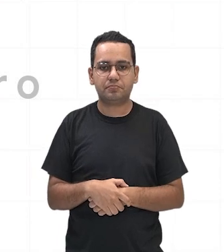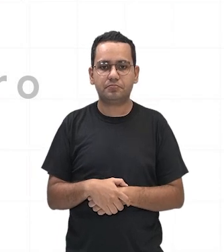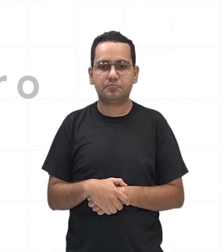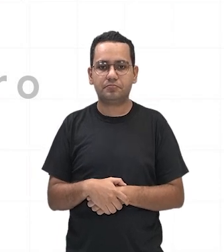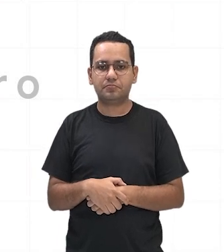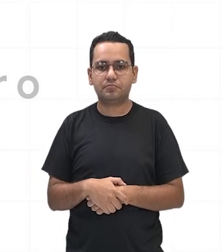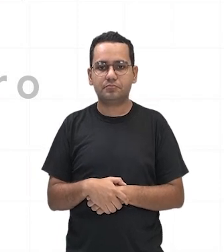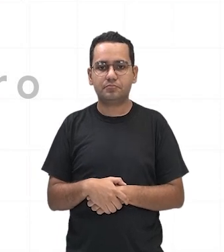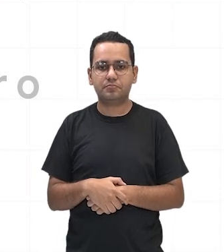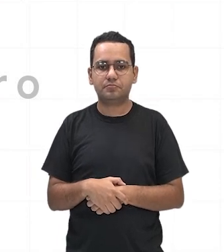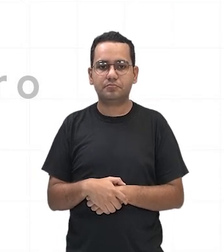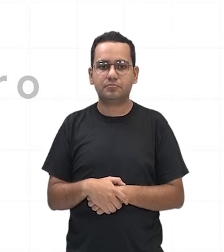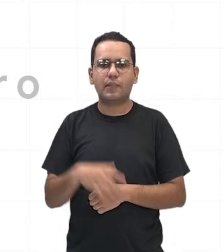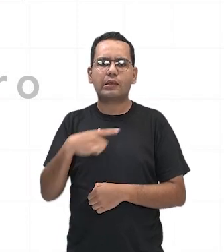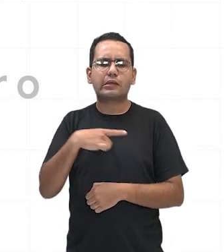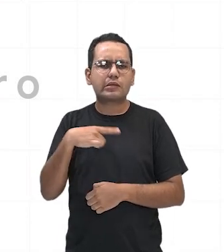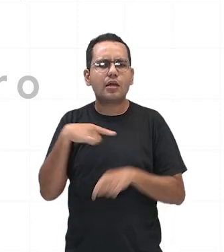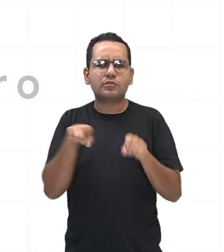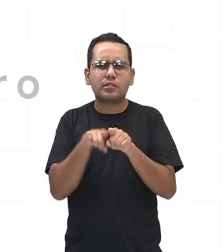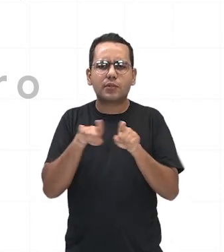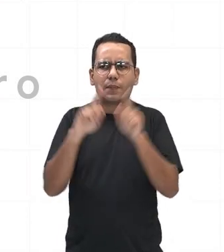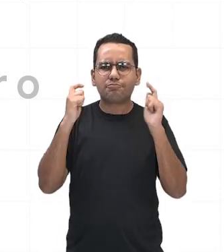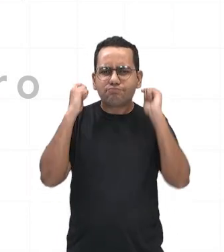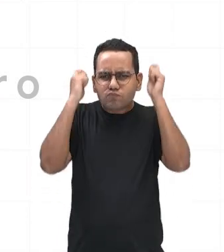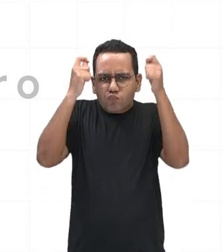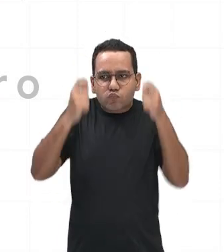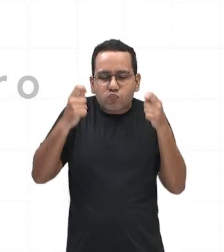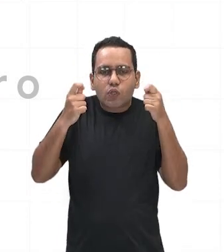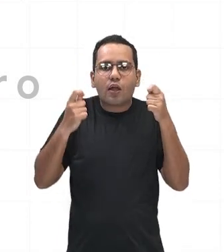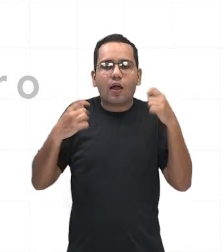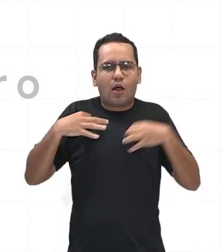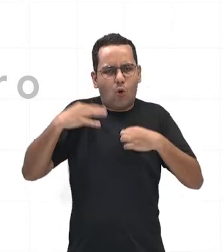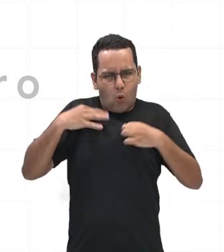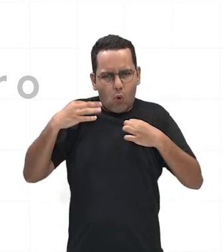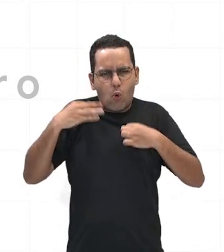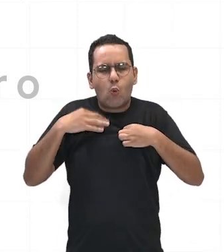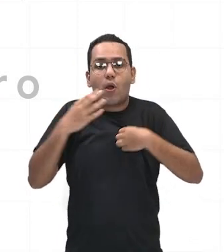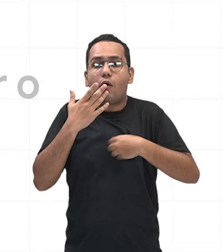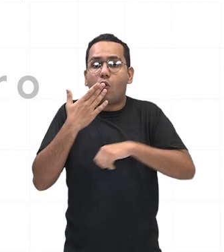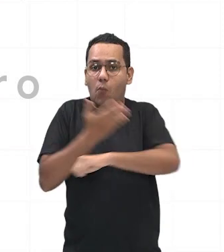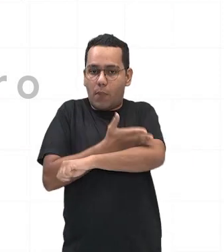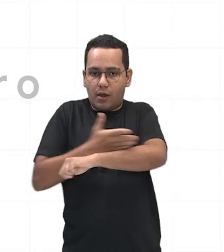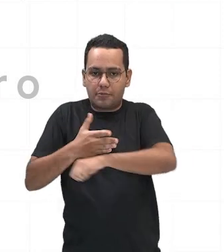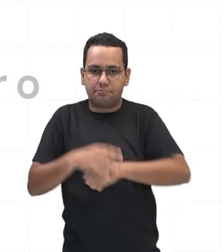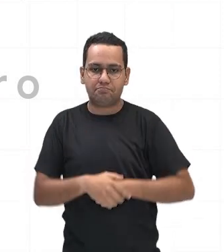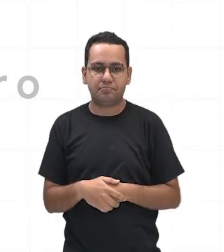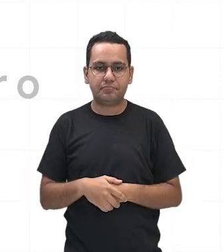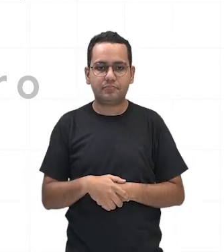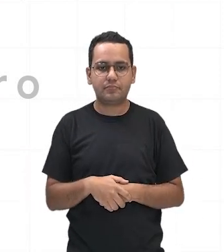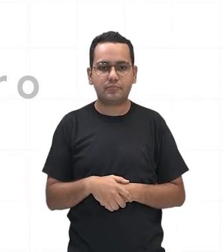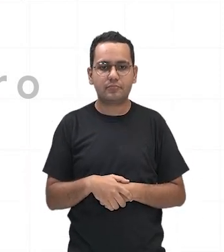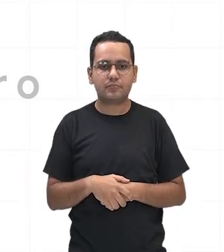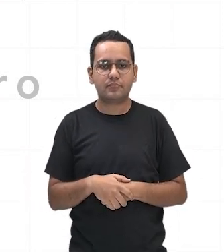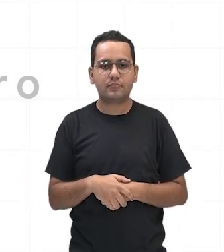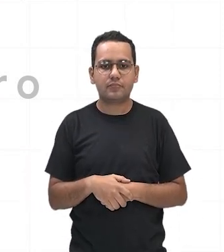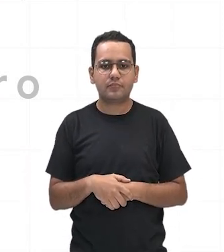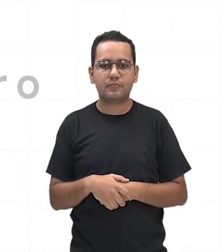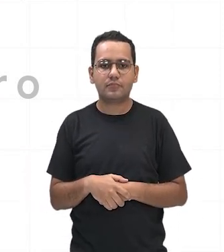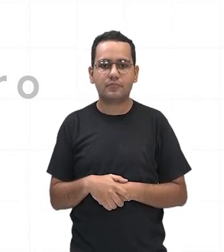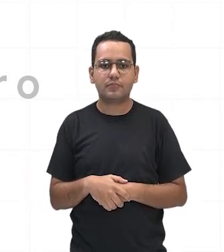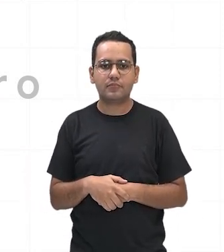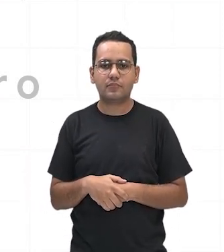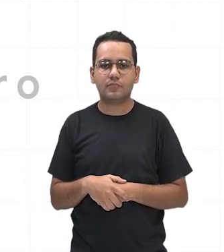ficaram conhecidos devido à cor do hábito. Faziam uma produção de energia hidráulica que lhes servia para moer o